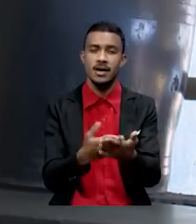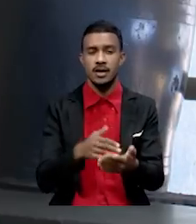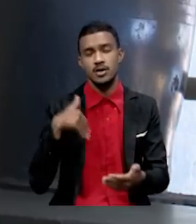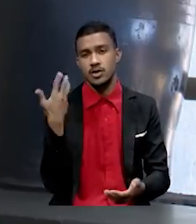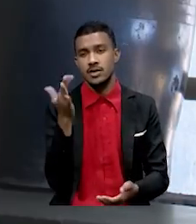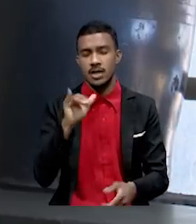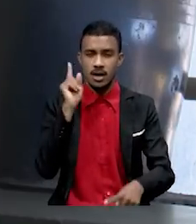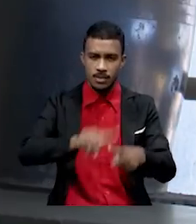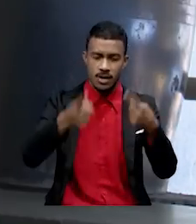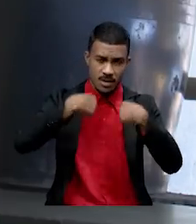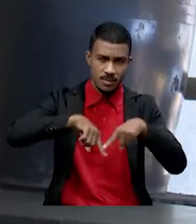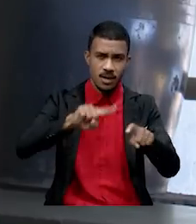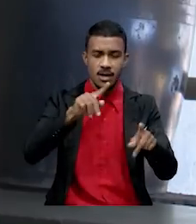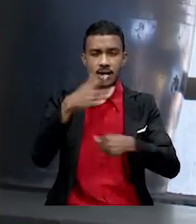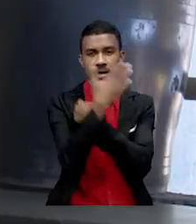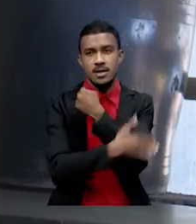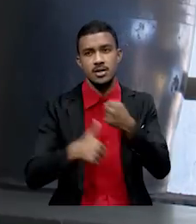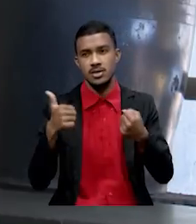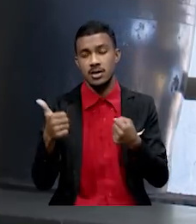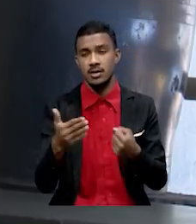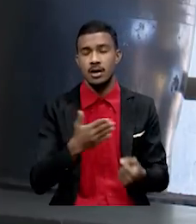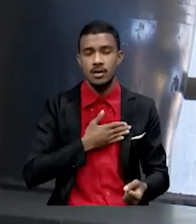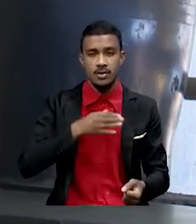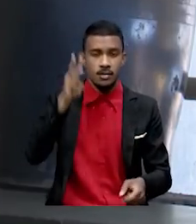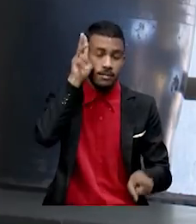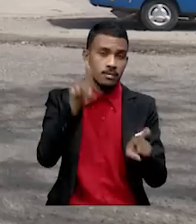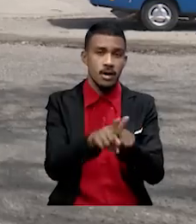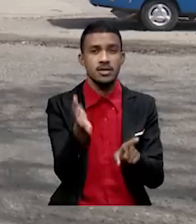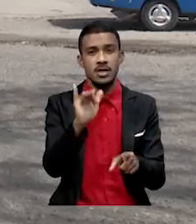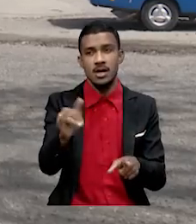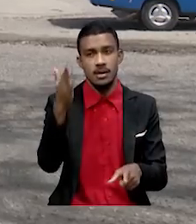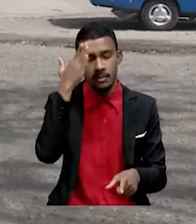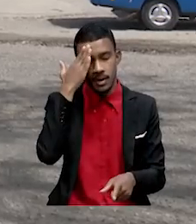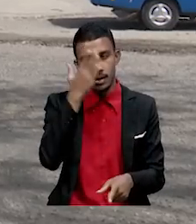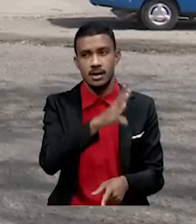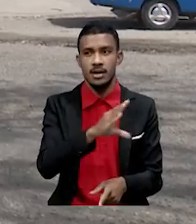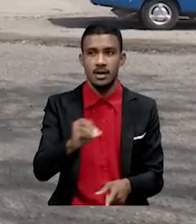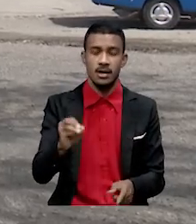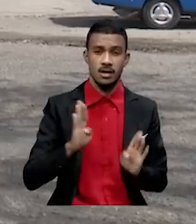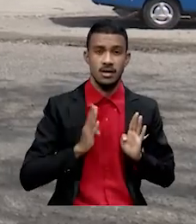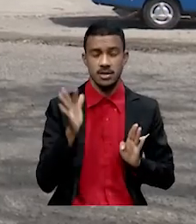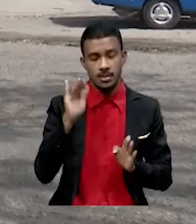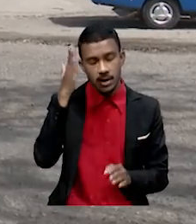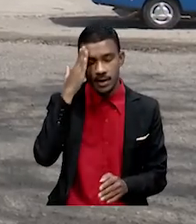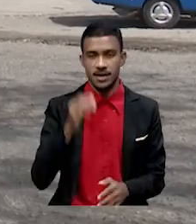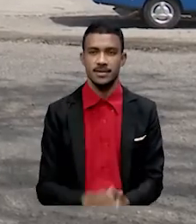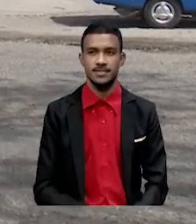minha a minha mão tira uma catene líder tira uma catene